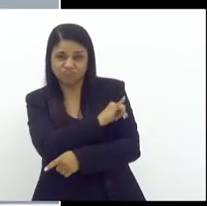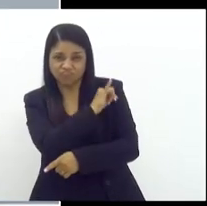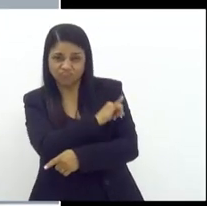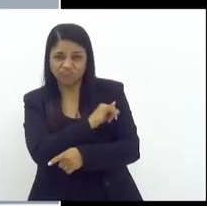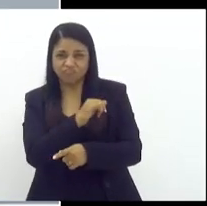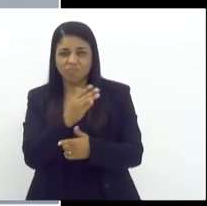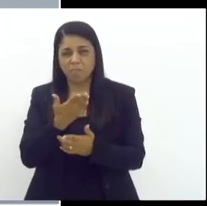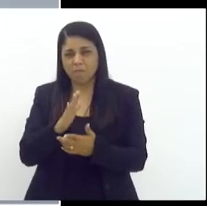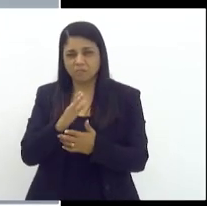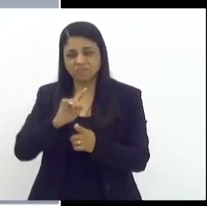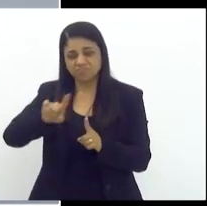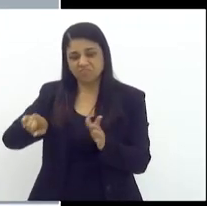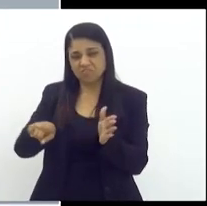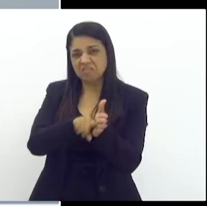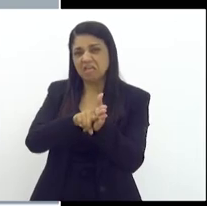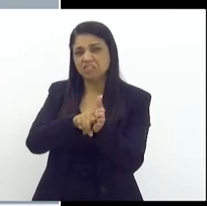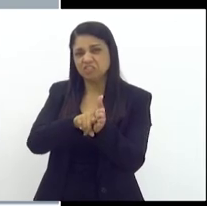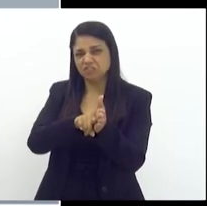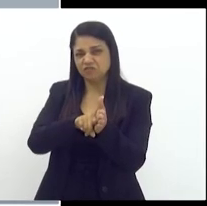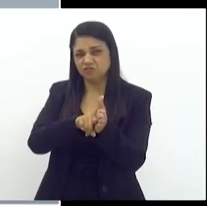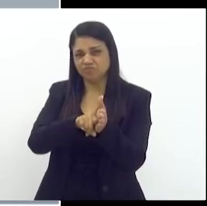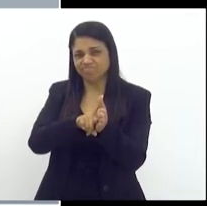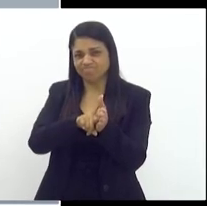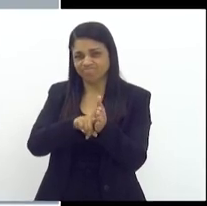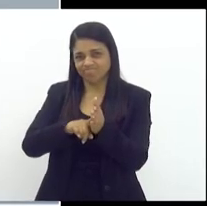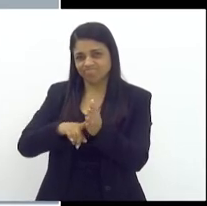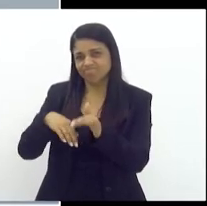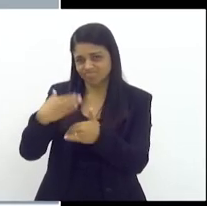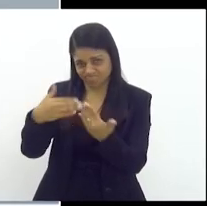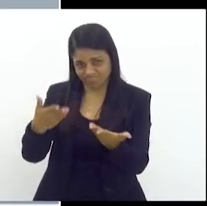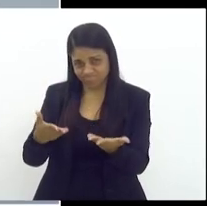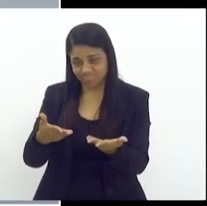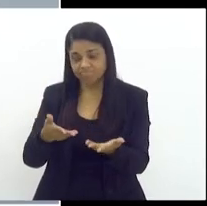negativo próximo